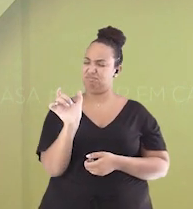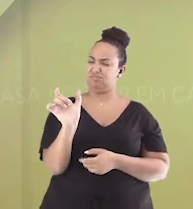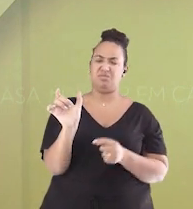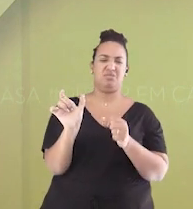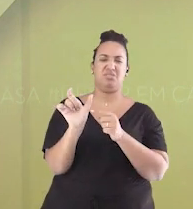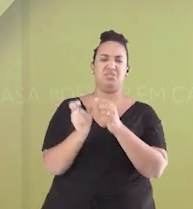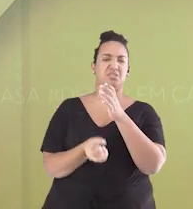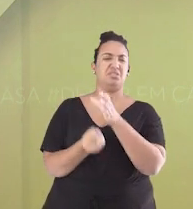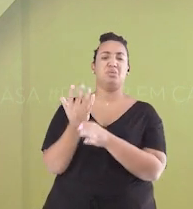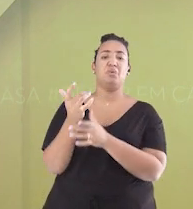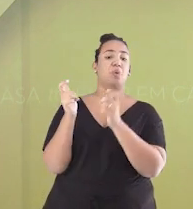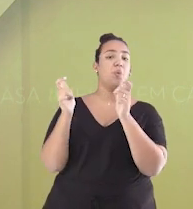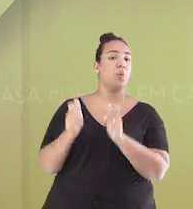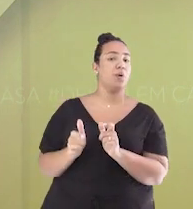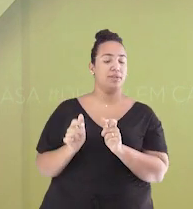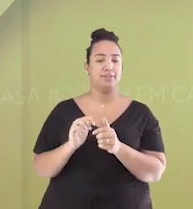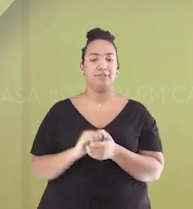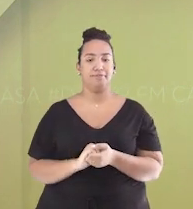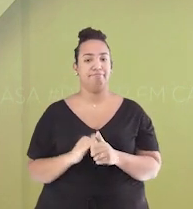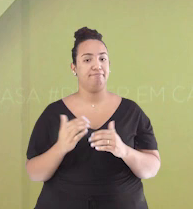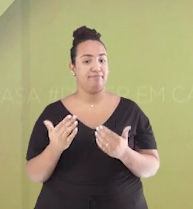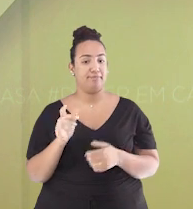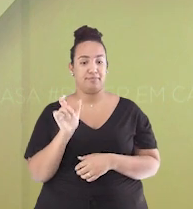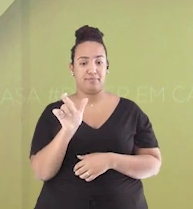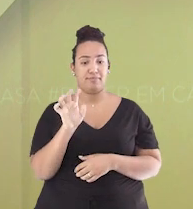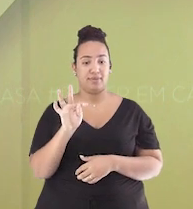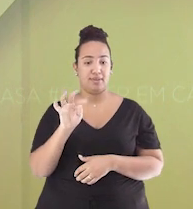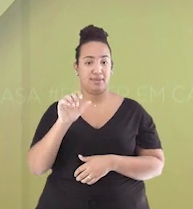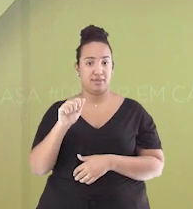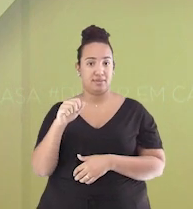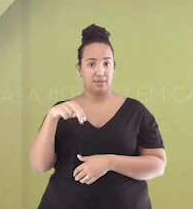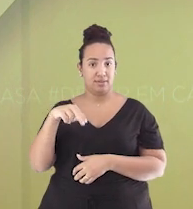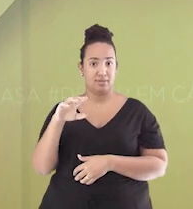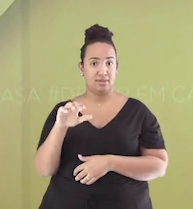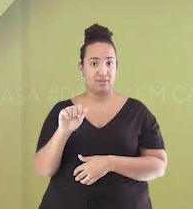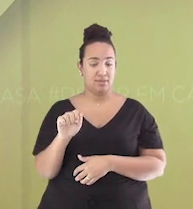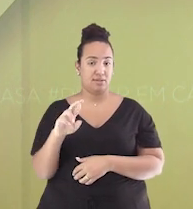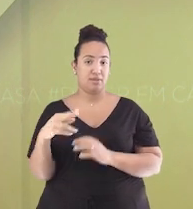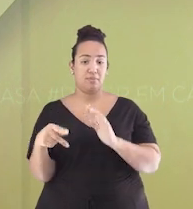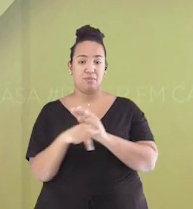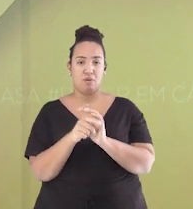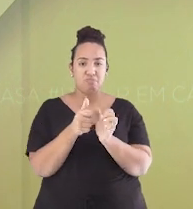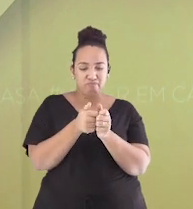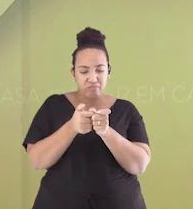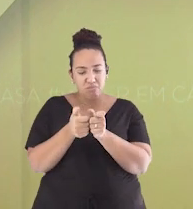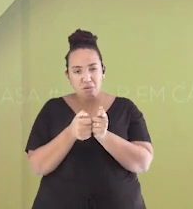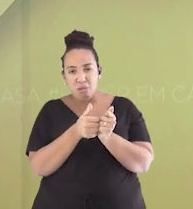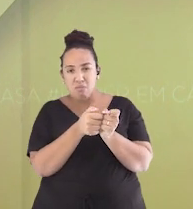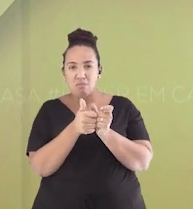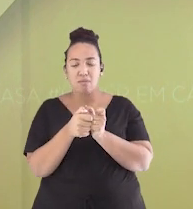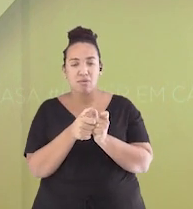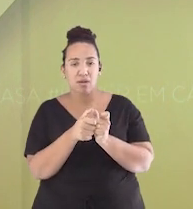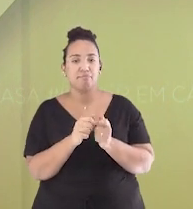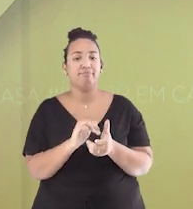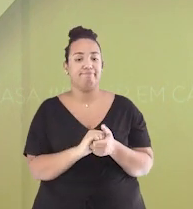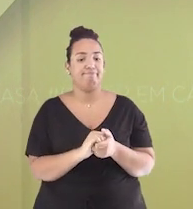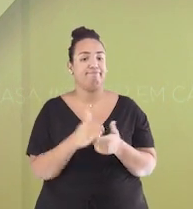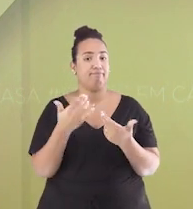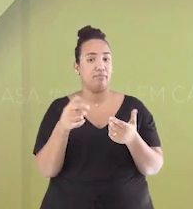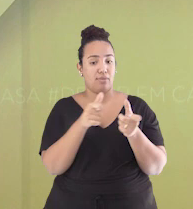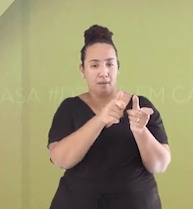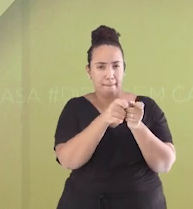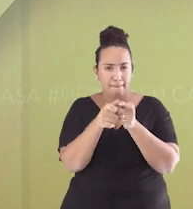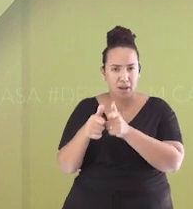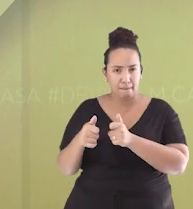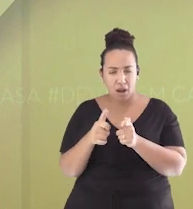onde surgiu esse neologismo. A palavra tancar veio do mundo dos jogos eletrônicos. Em